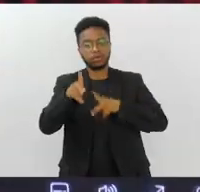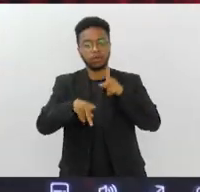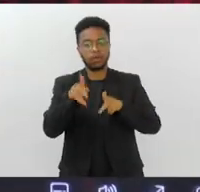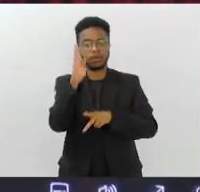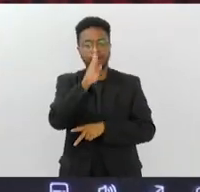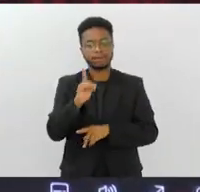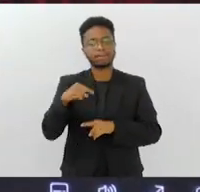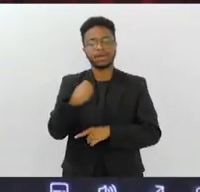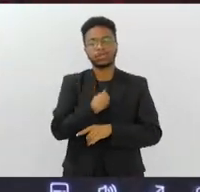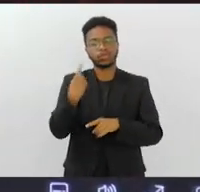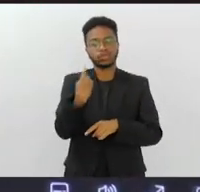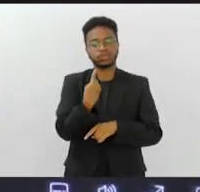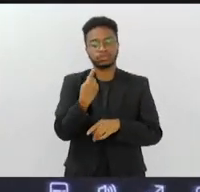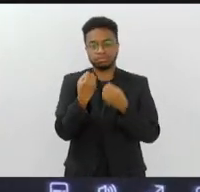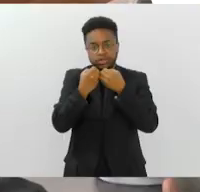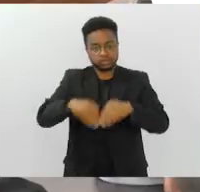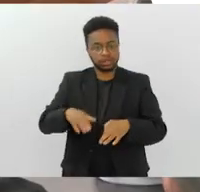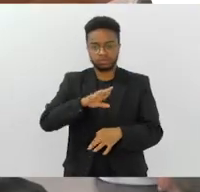será